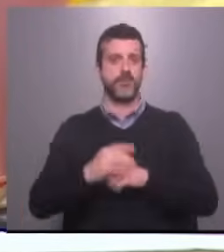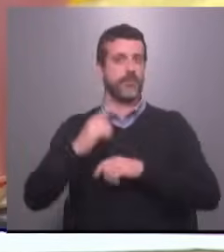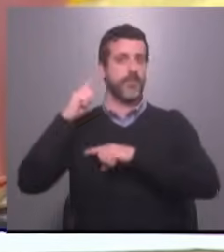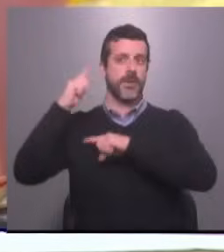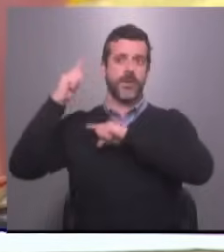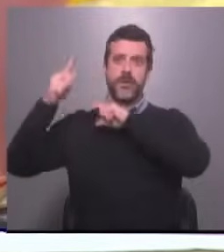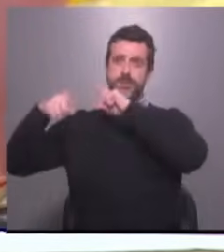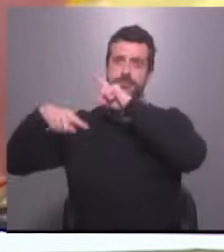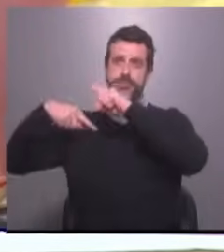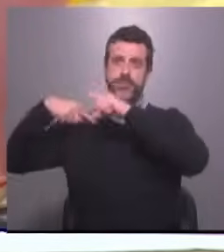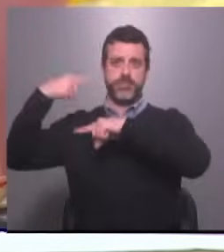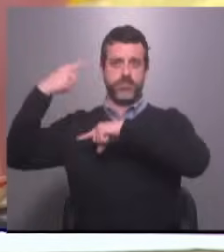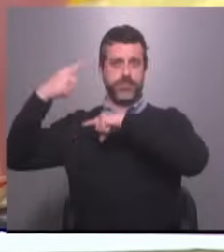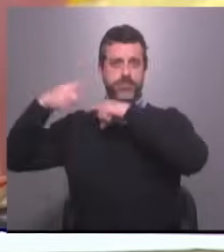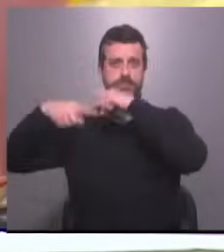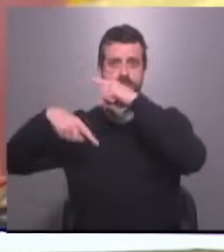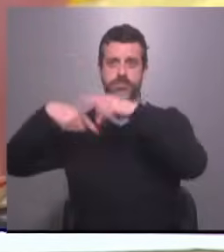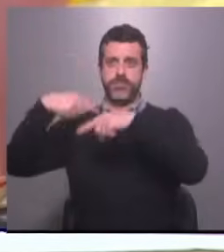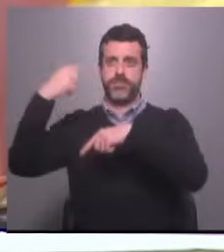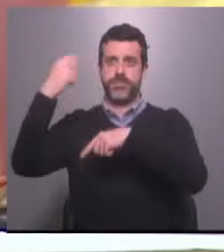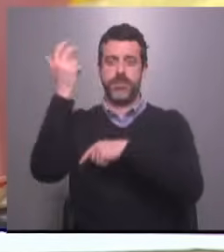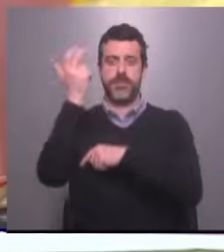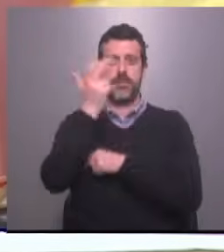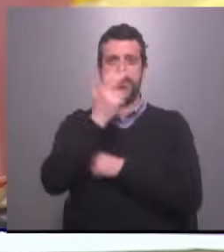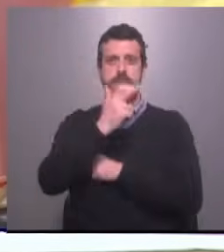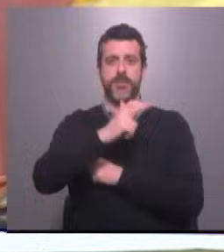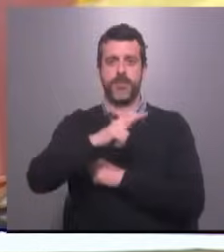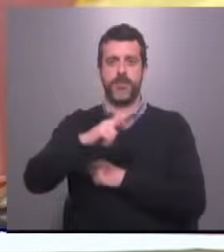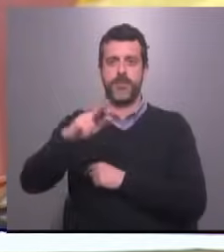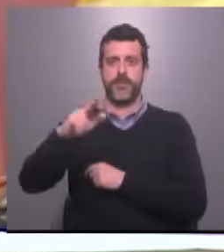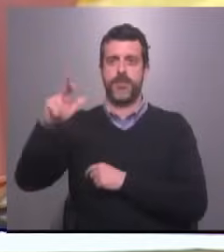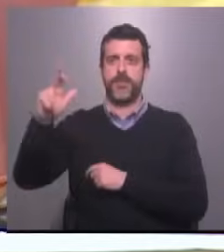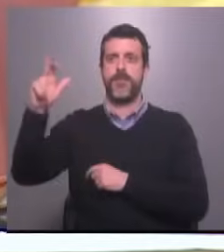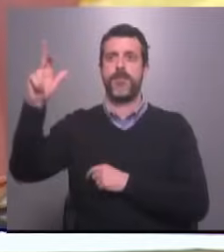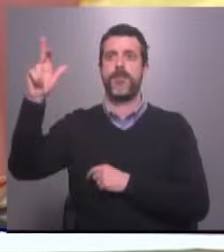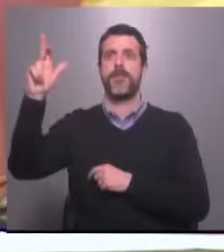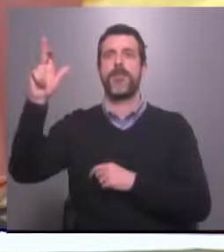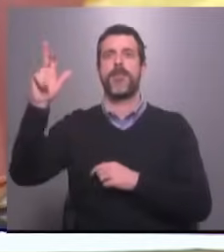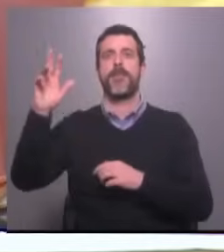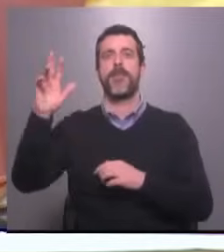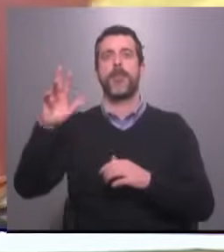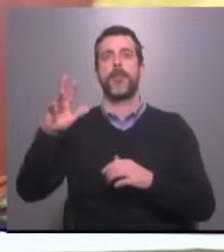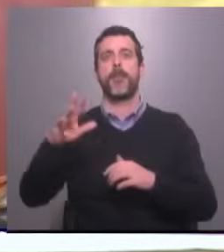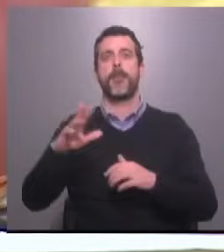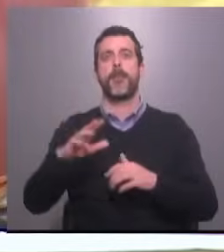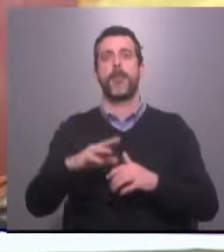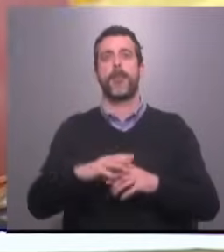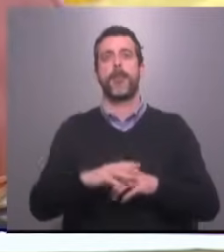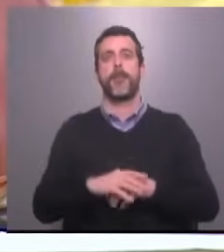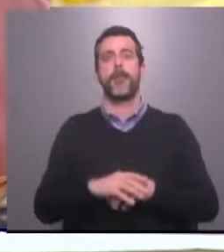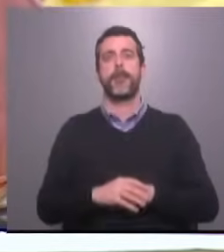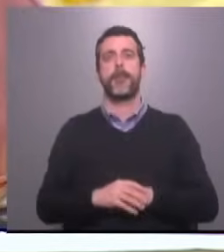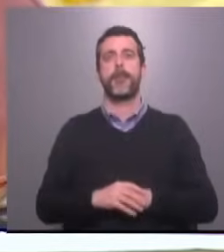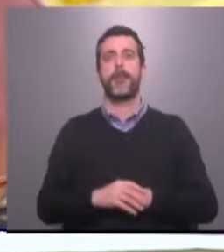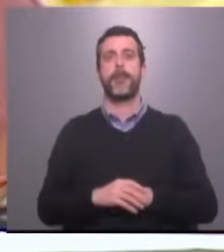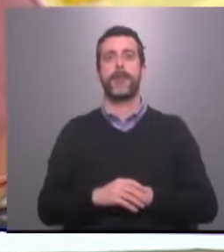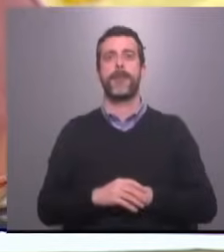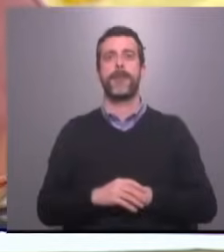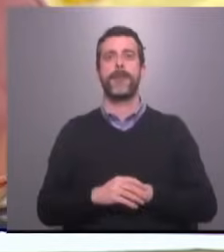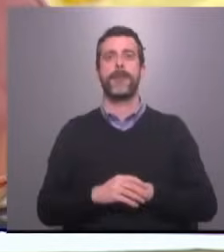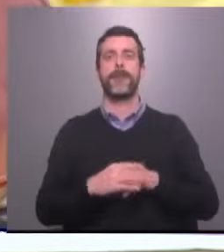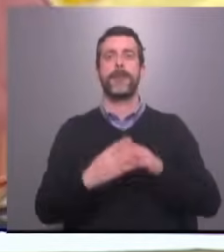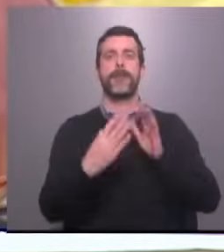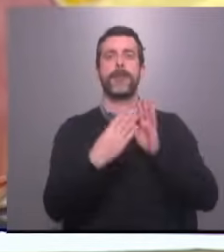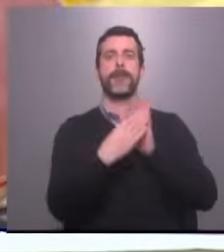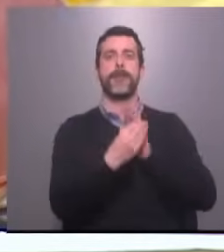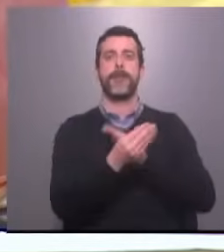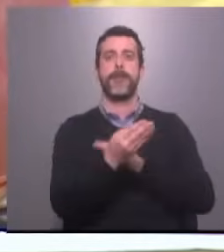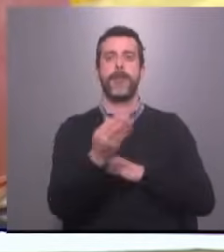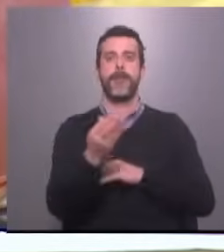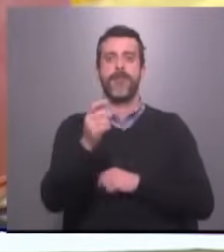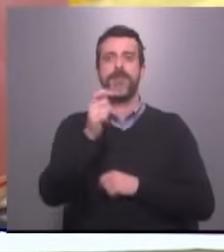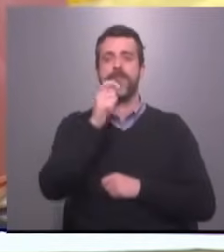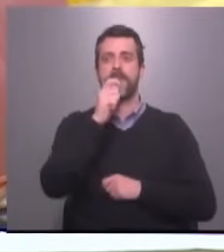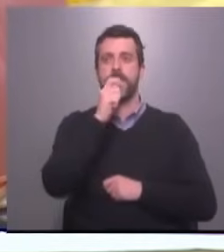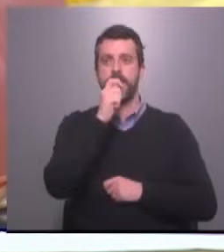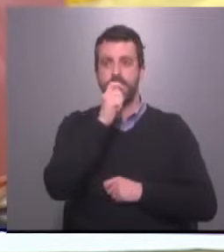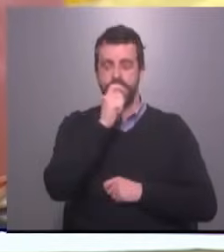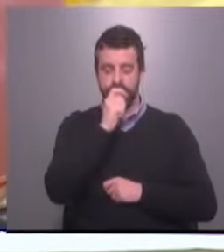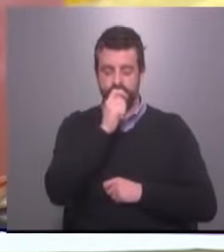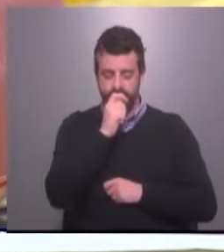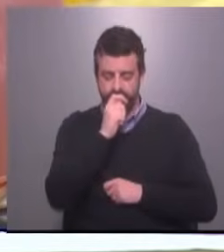a glória, por todos os séculos dos